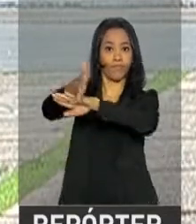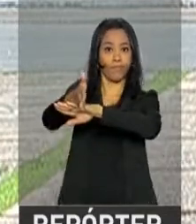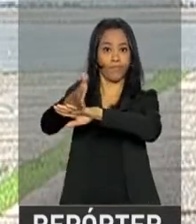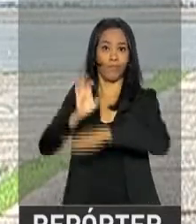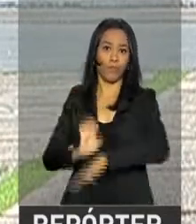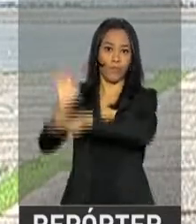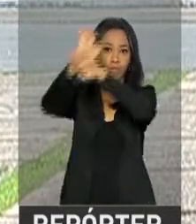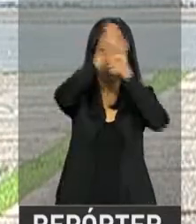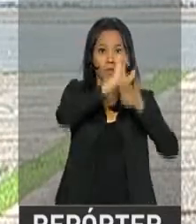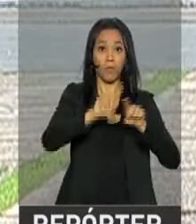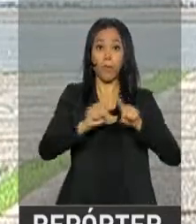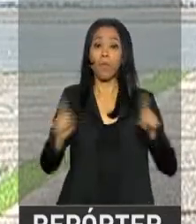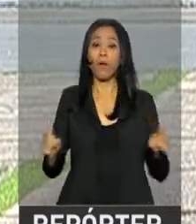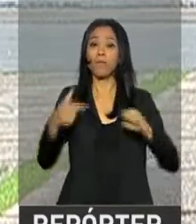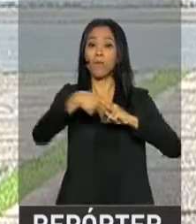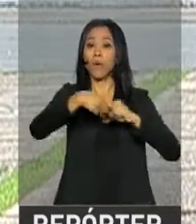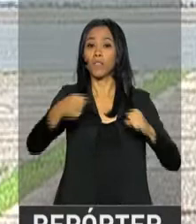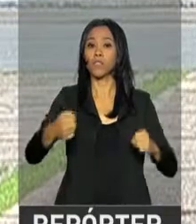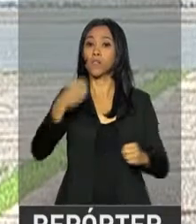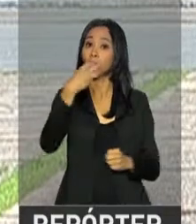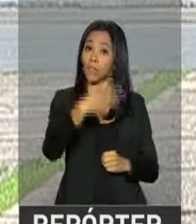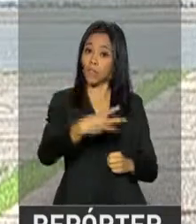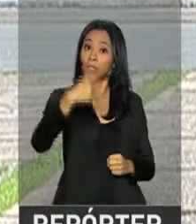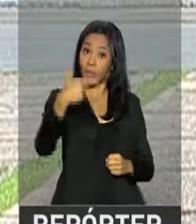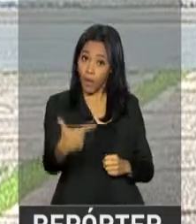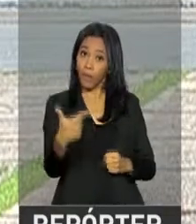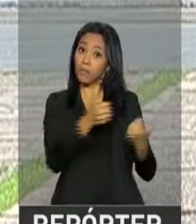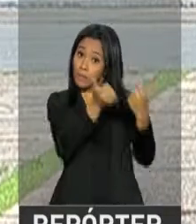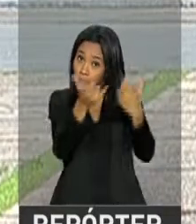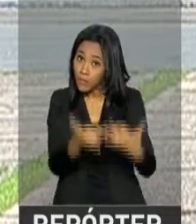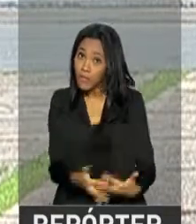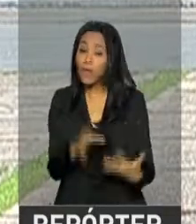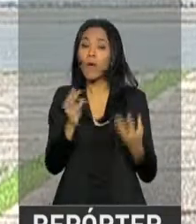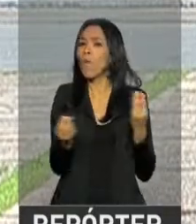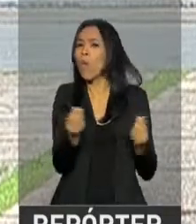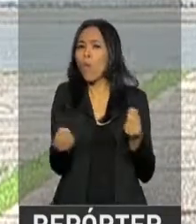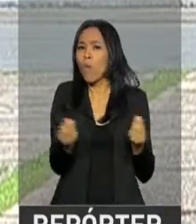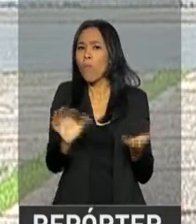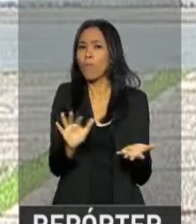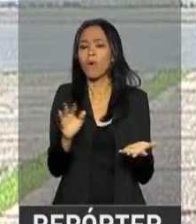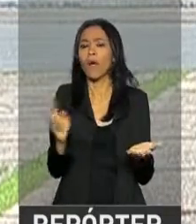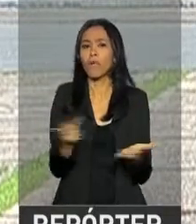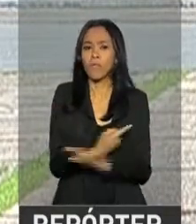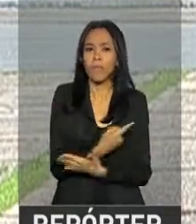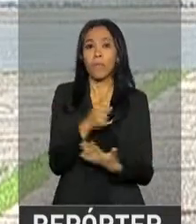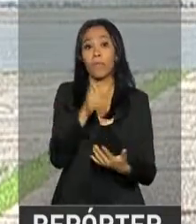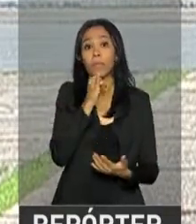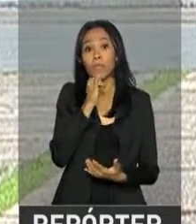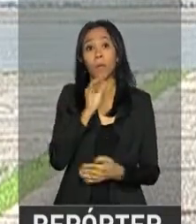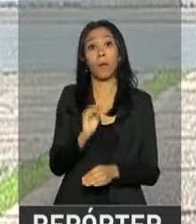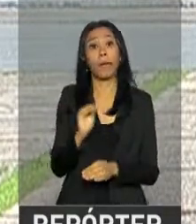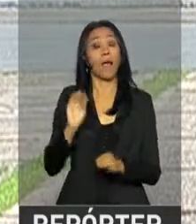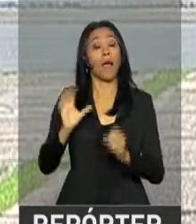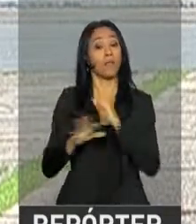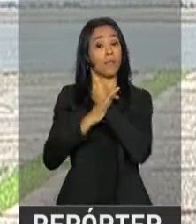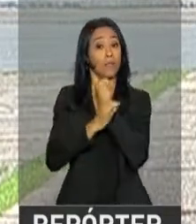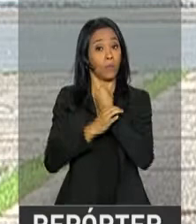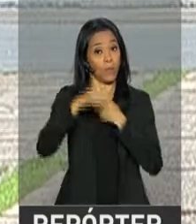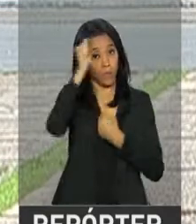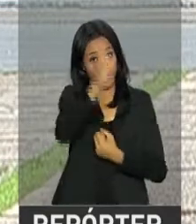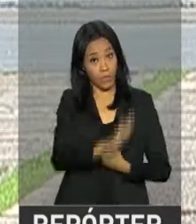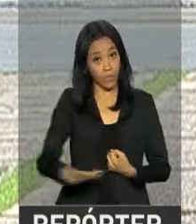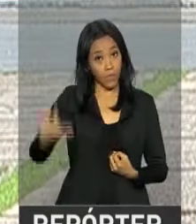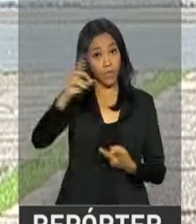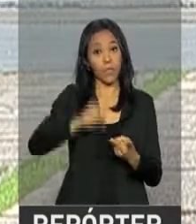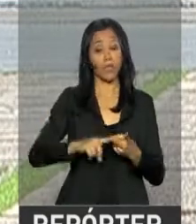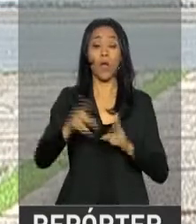artigo 34 traz as situações em que isso pode acontecer como para manter a integridade do território brasileiro reorganizar as finanças de um